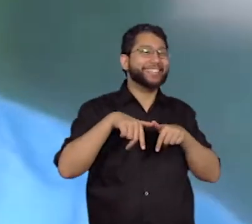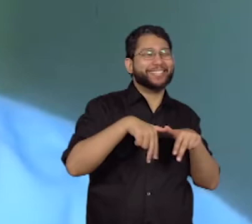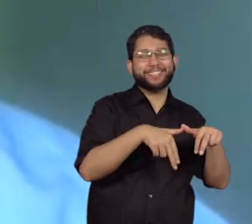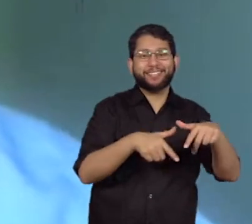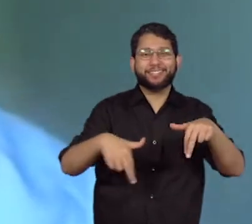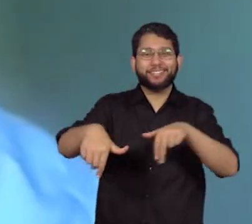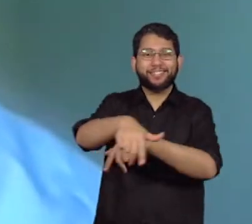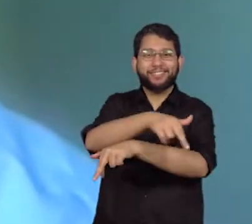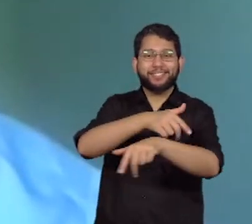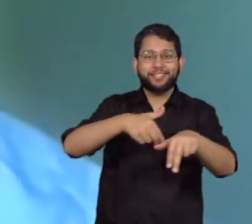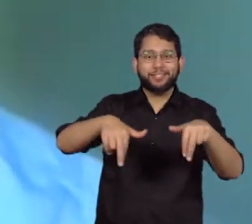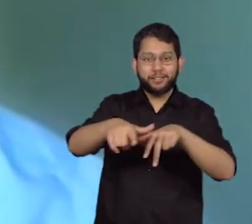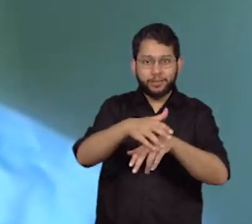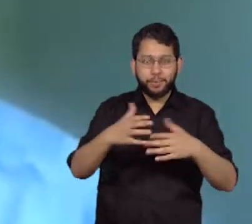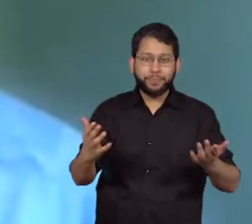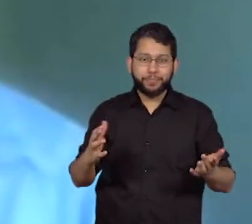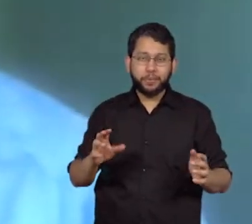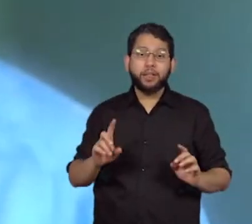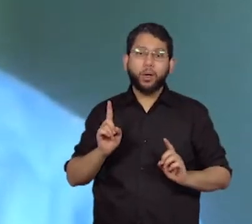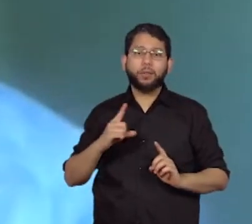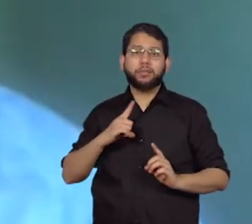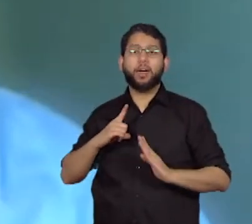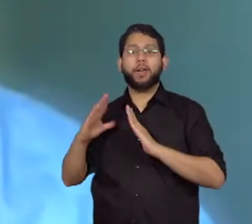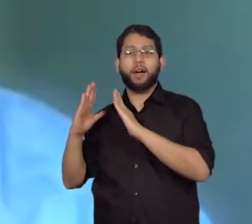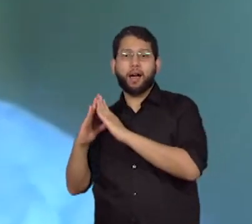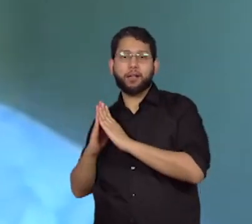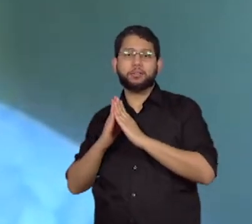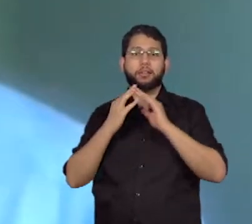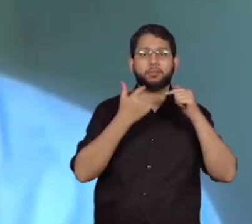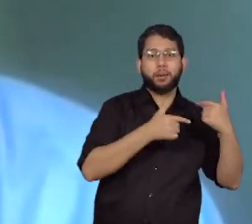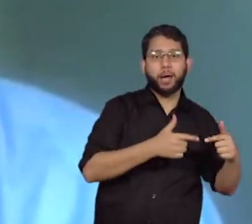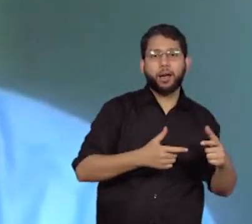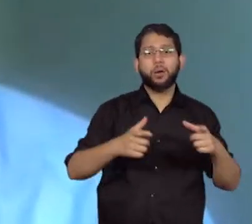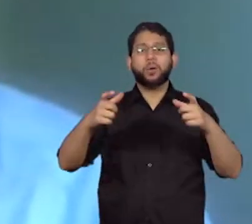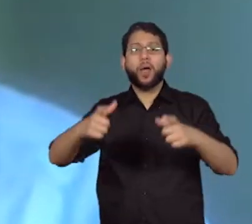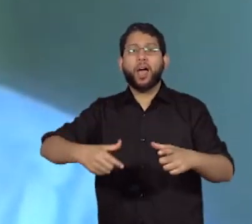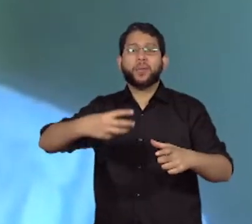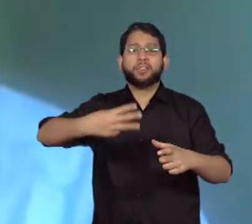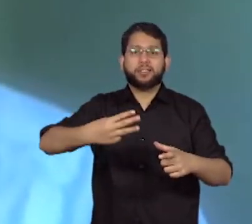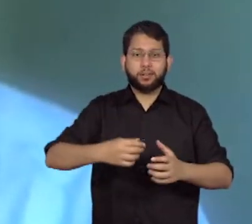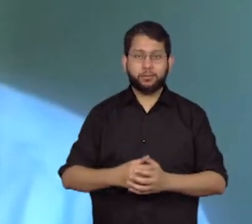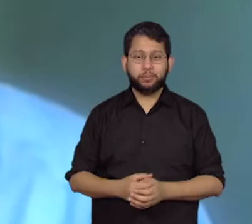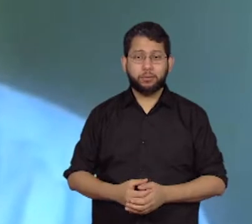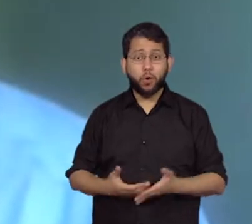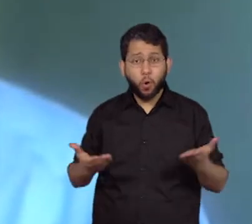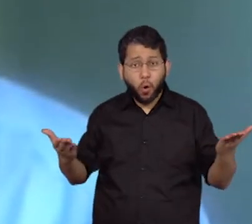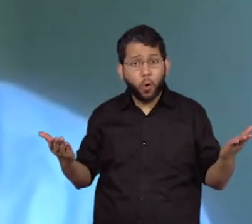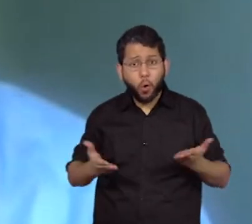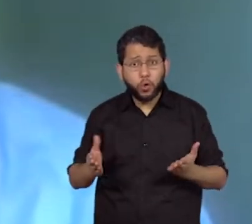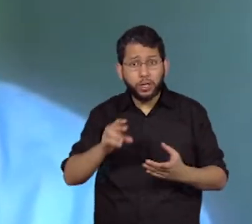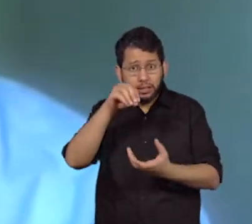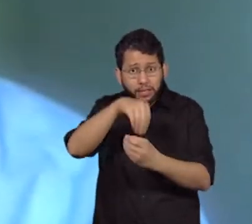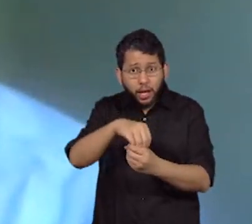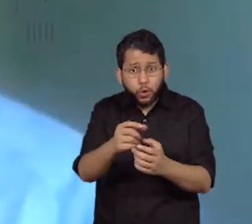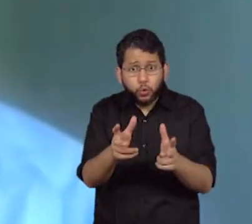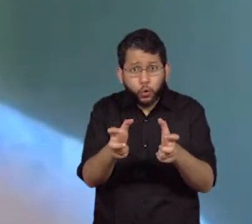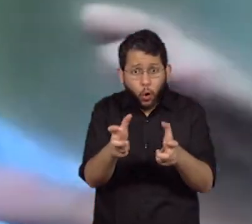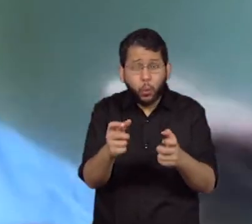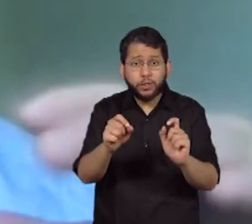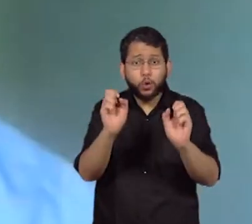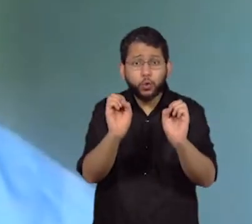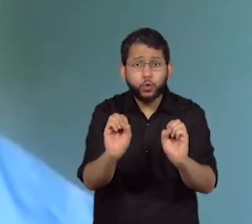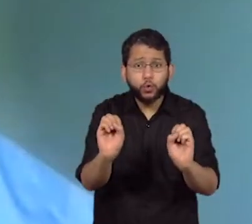terceiro espaço, né, como os arquitetos chamam, cada vez mais ele está se tornando digital. Hoje tem show dentro do Fortnite, tem evento.